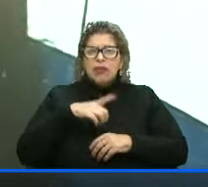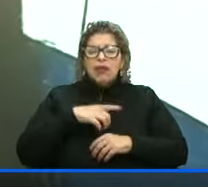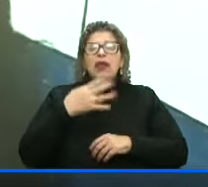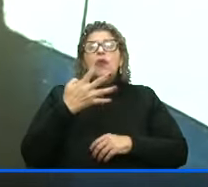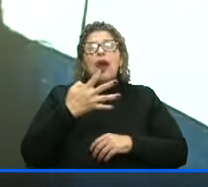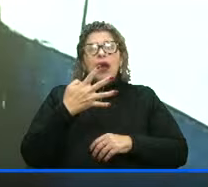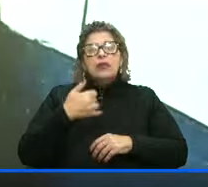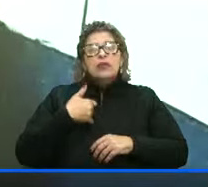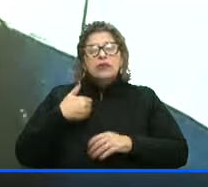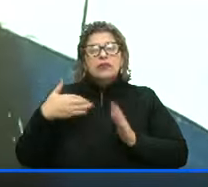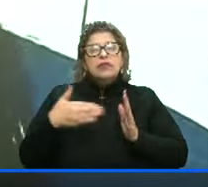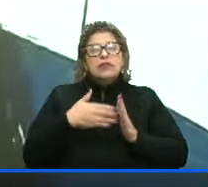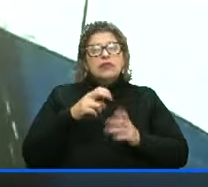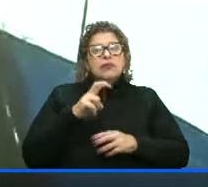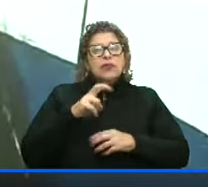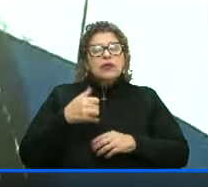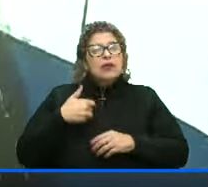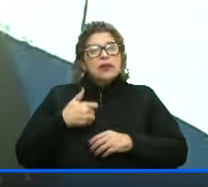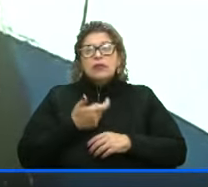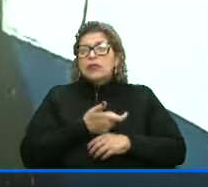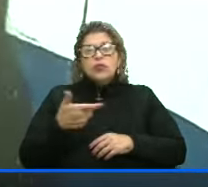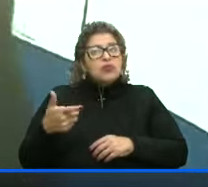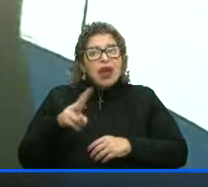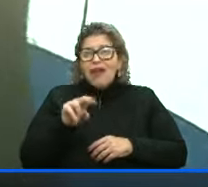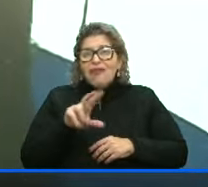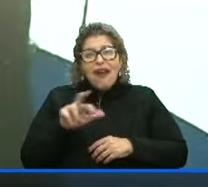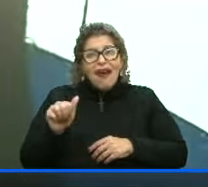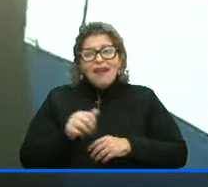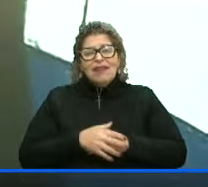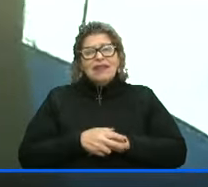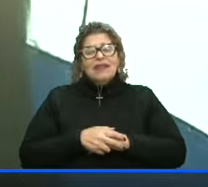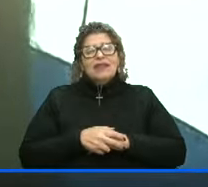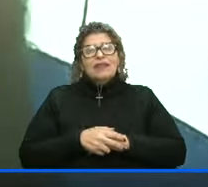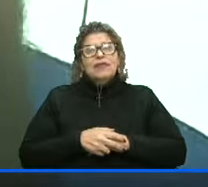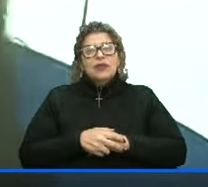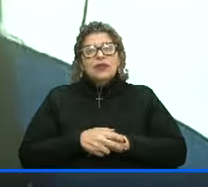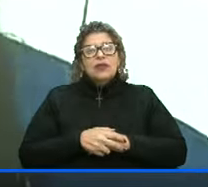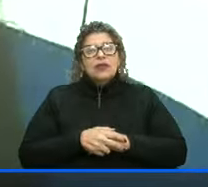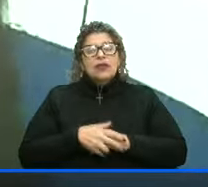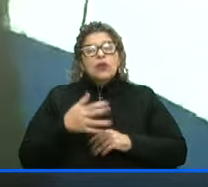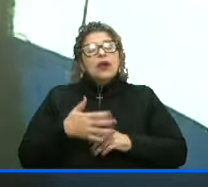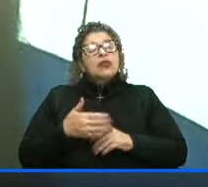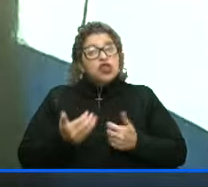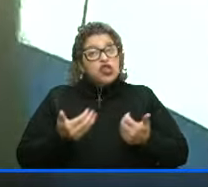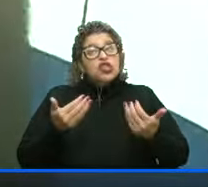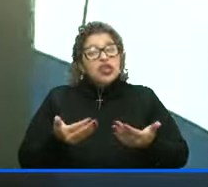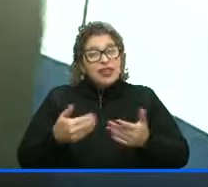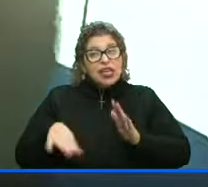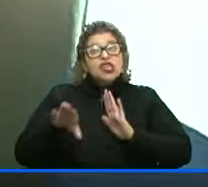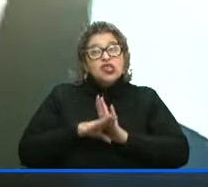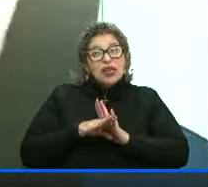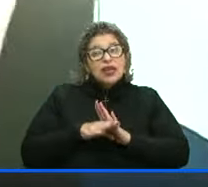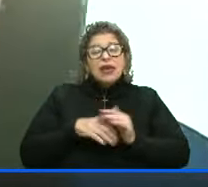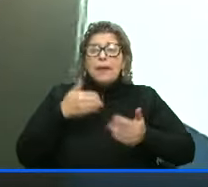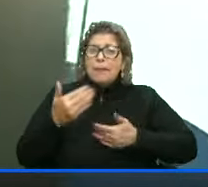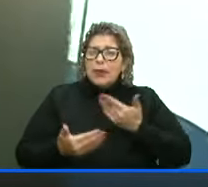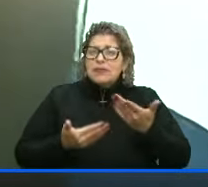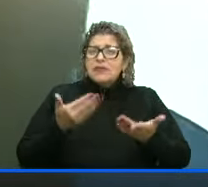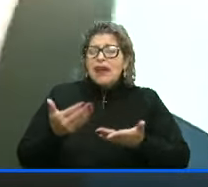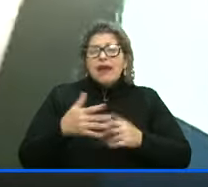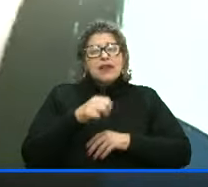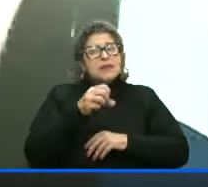4, 5 anos sem vaga. Né? Então, a gente, quando chega a nós fazemos todo o processo de encaminhar para a